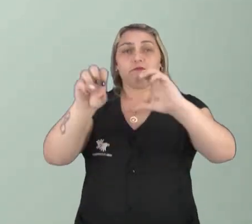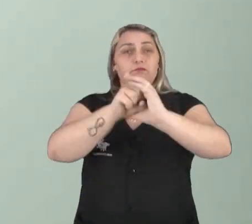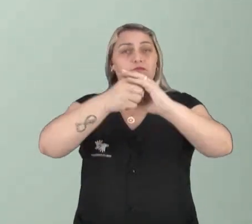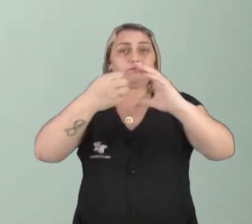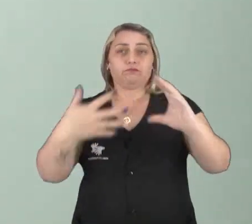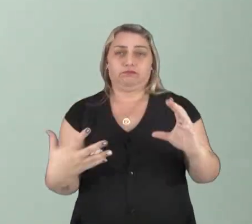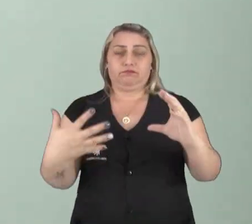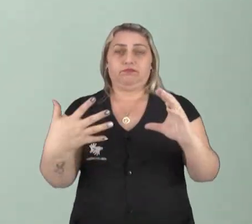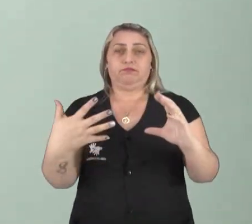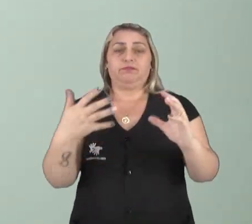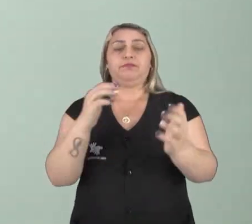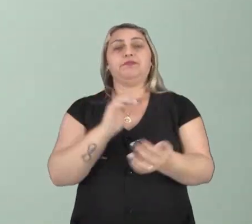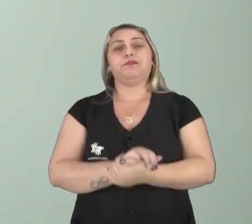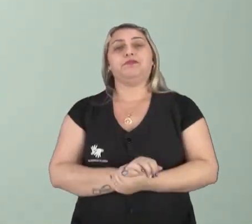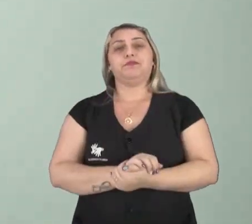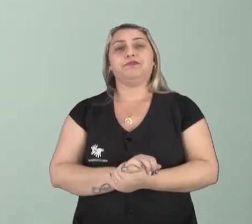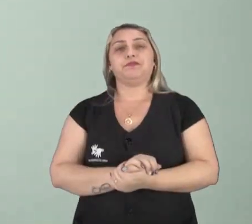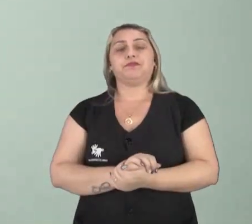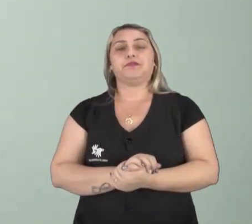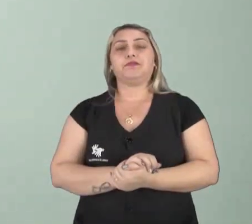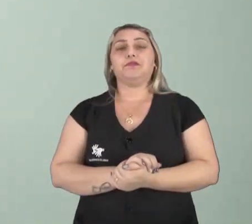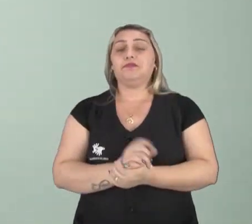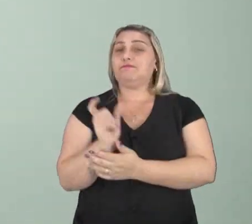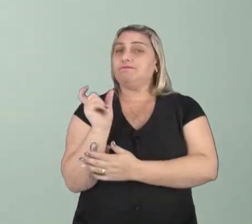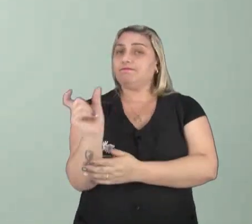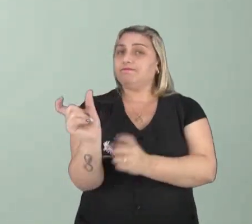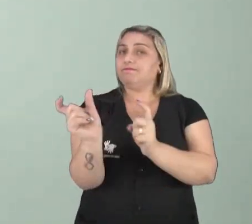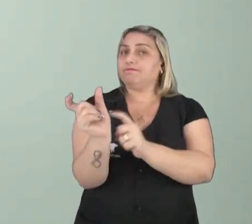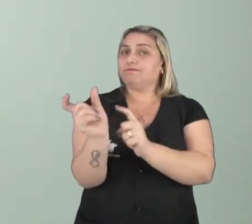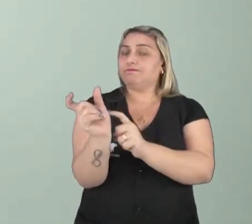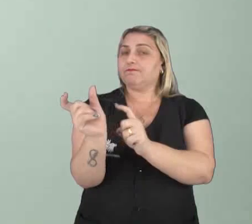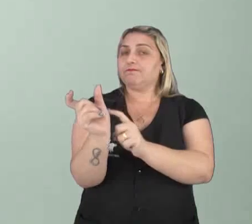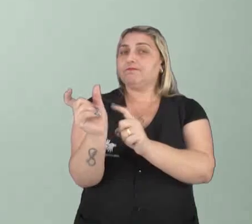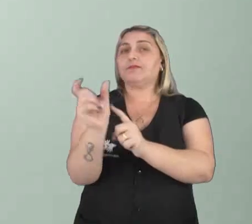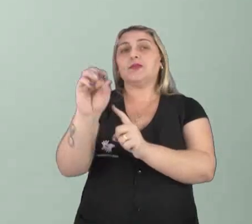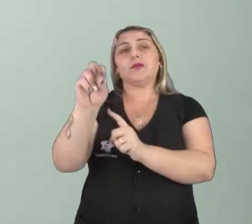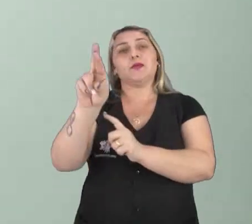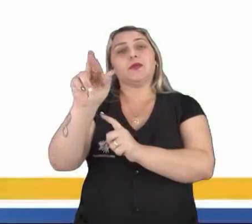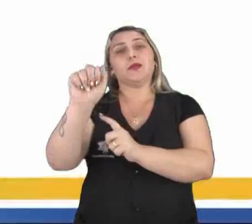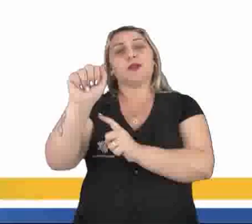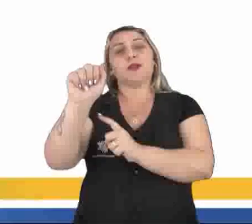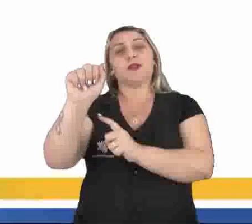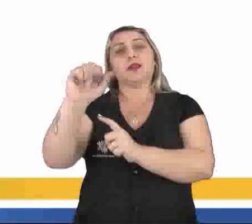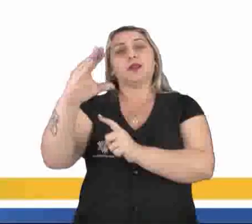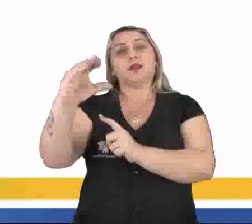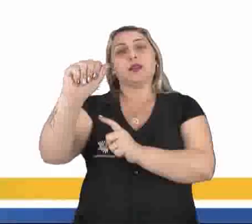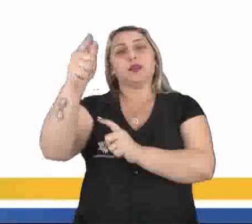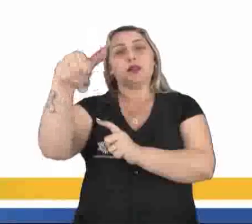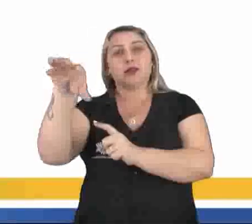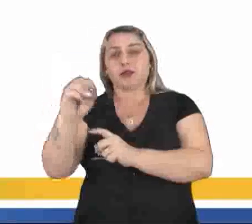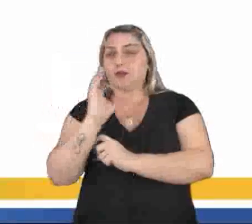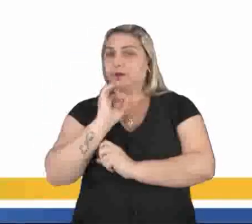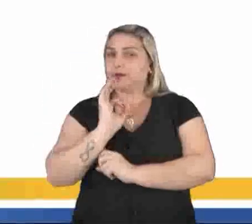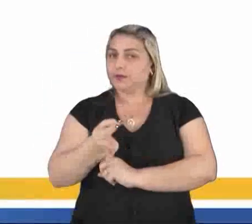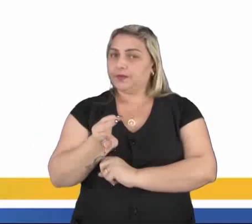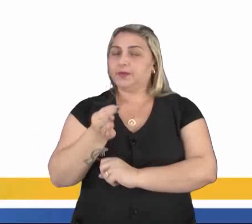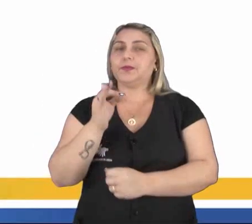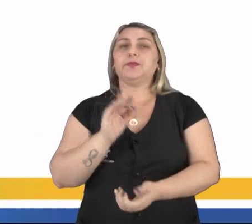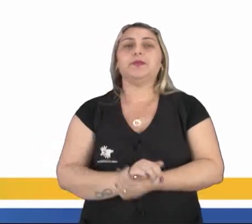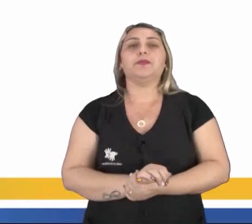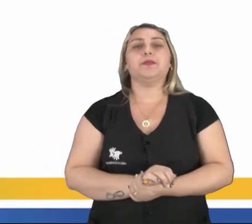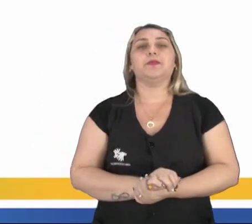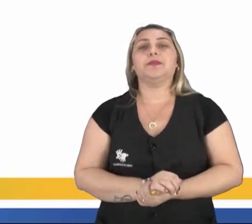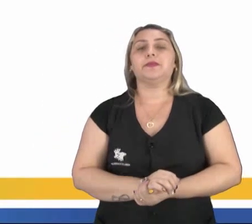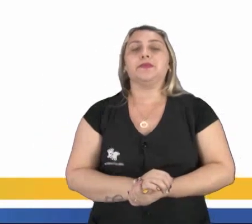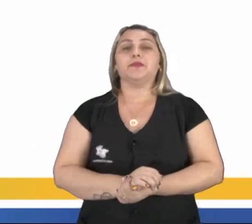caracteriza essa expressão, essa palavra, né? Esse termo aí, oração, tá bom? Então, quando